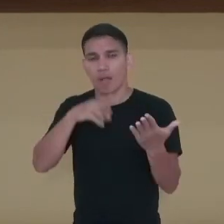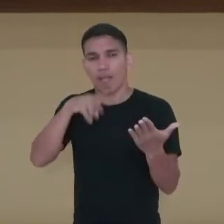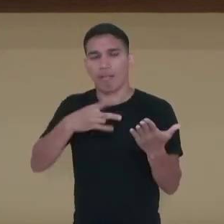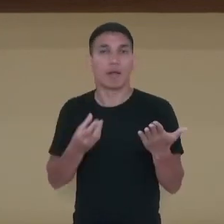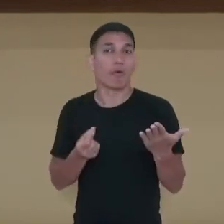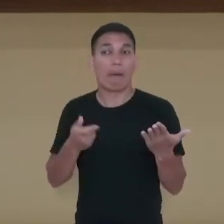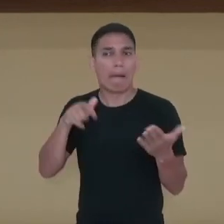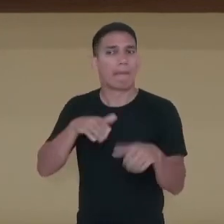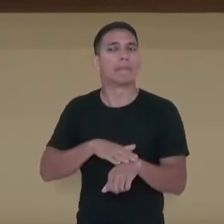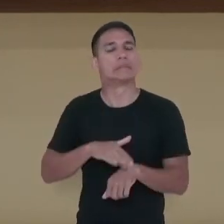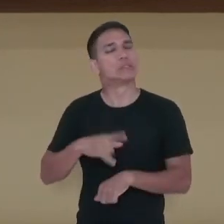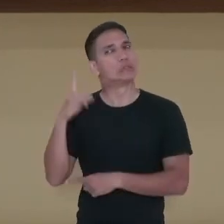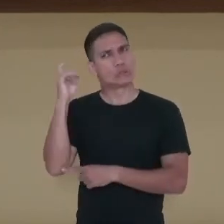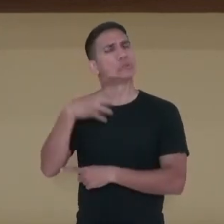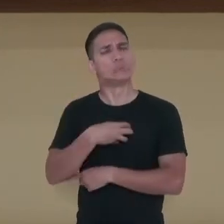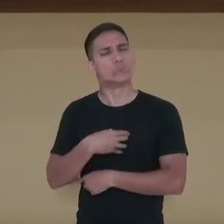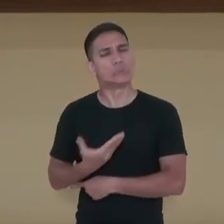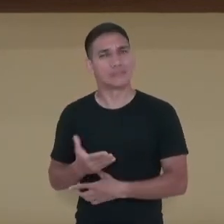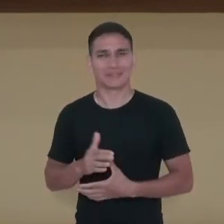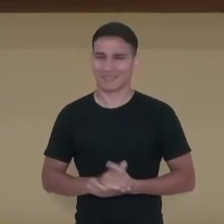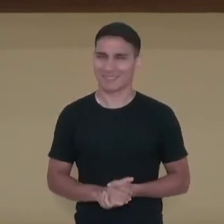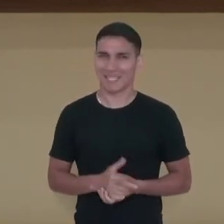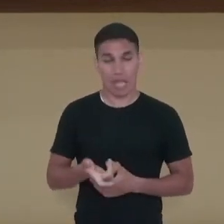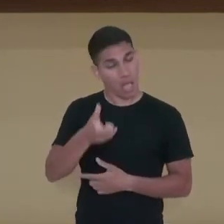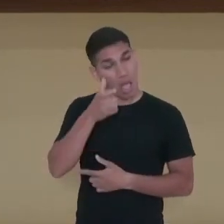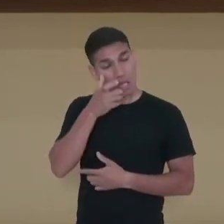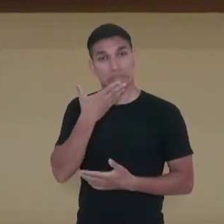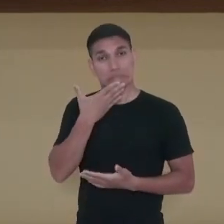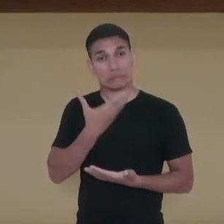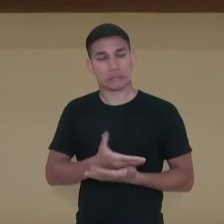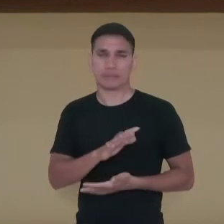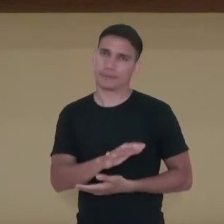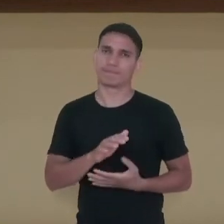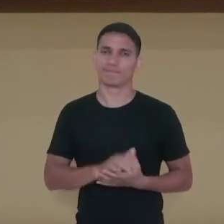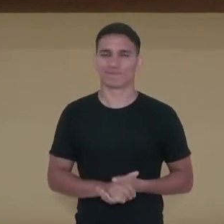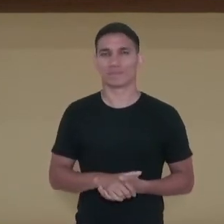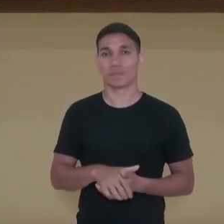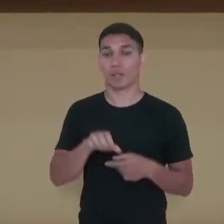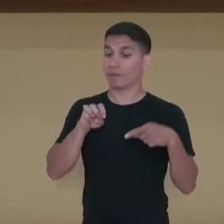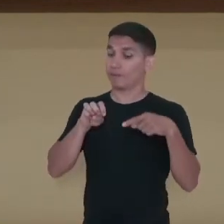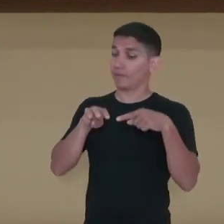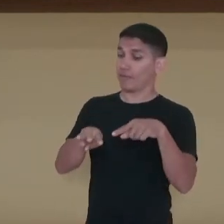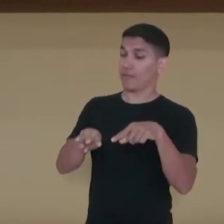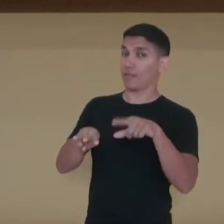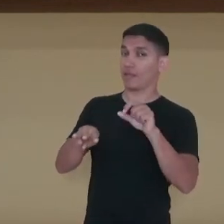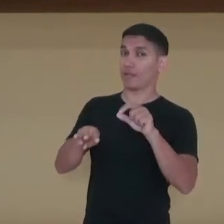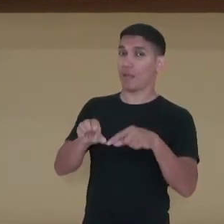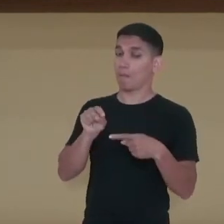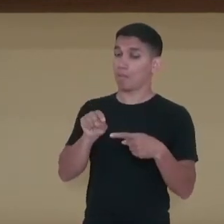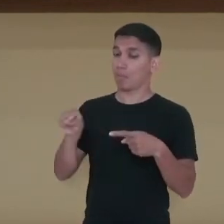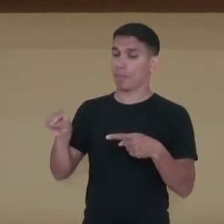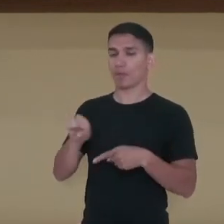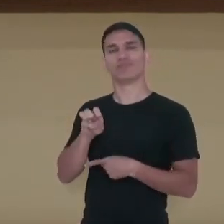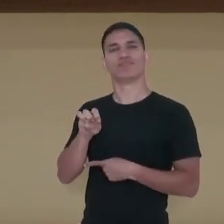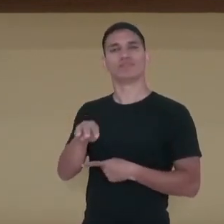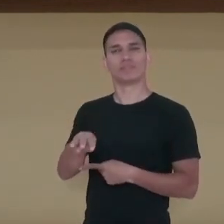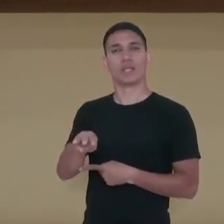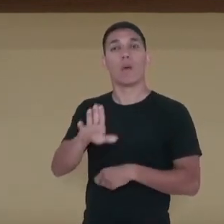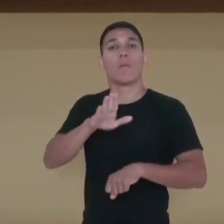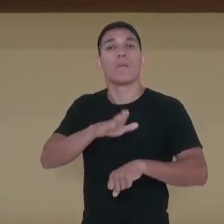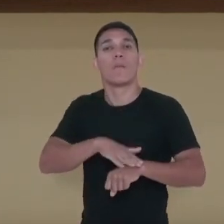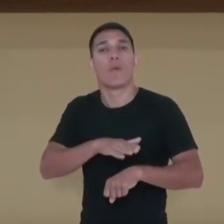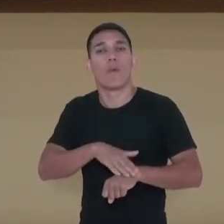um momento bem difícil que eu passei. Tá admirado. 3 pontinhos. Um momento de